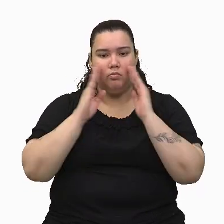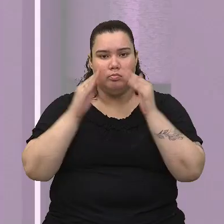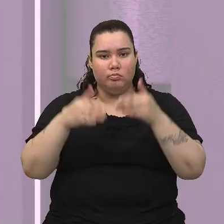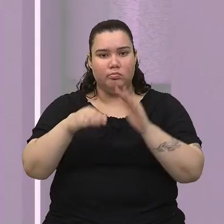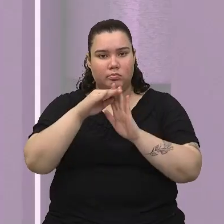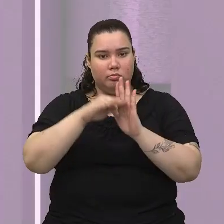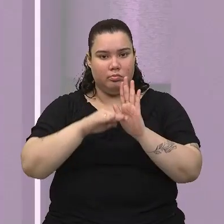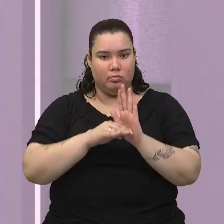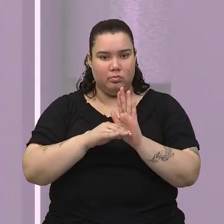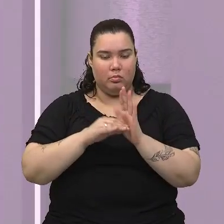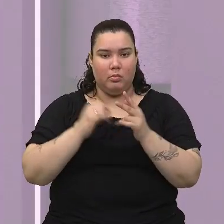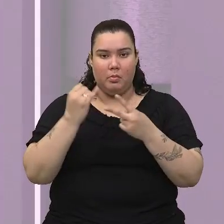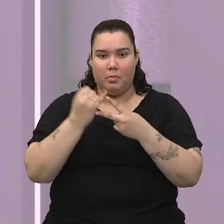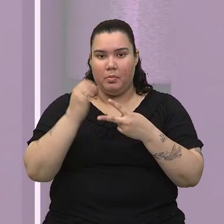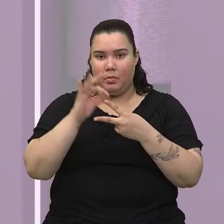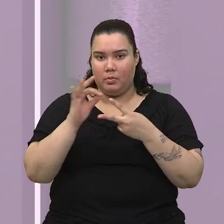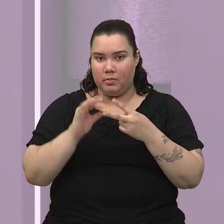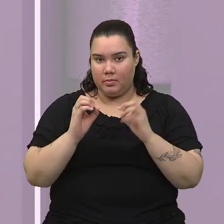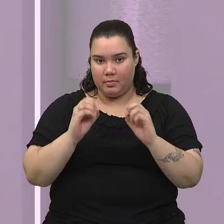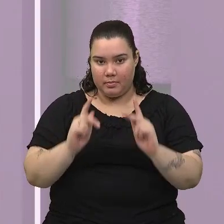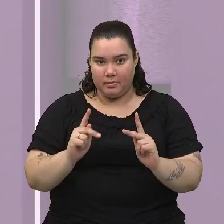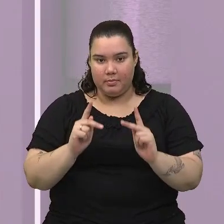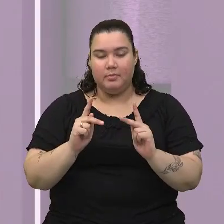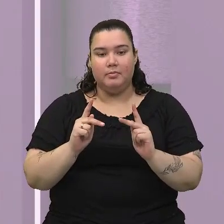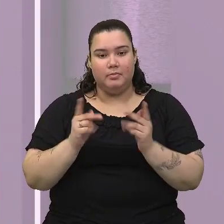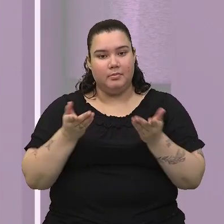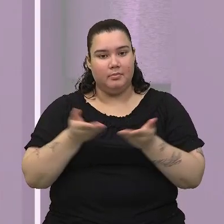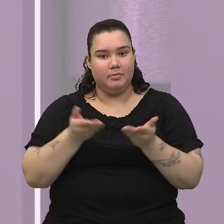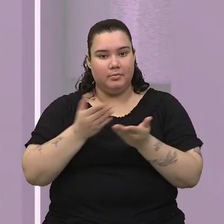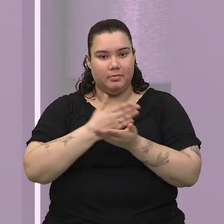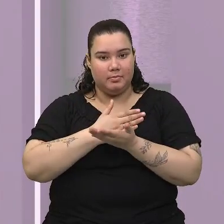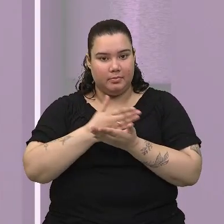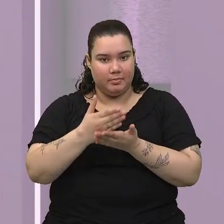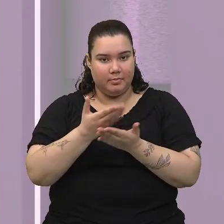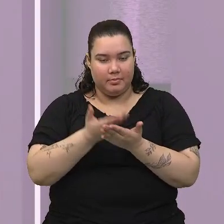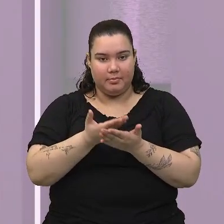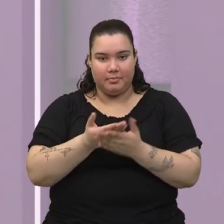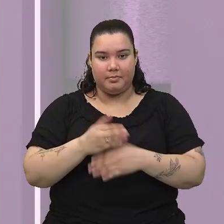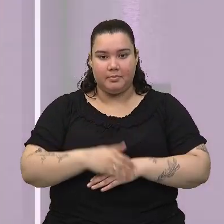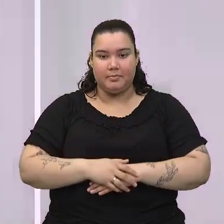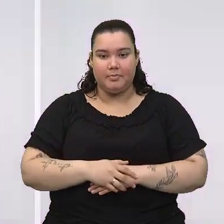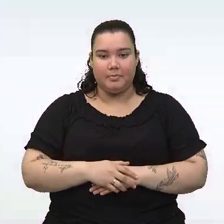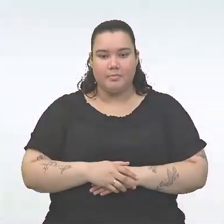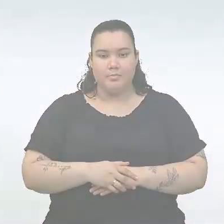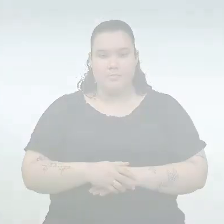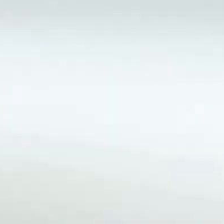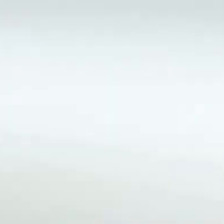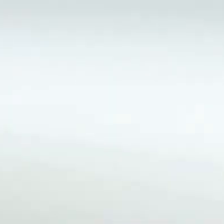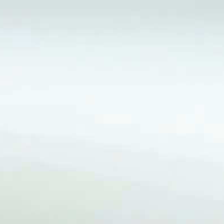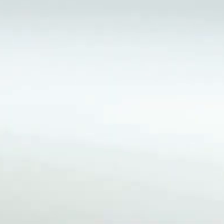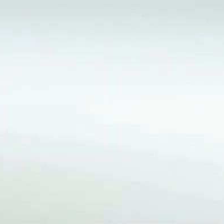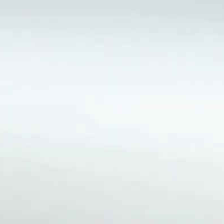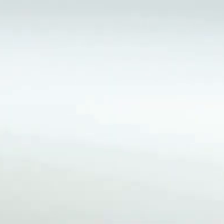seus graus, ok? Então, dito isto, vamos dar início à nossa aula.